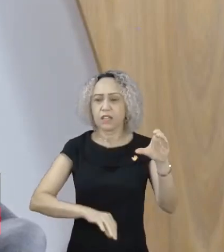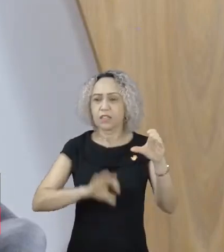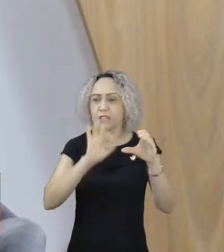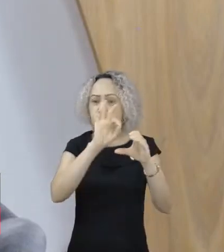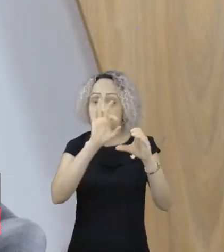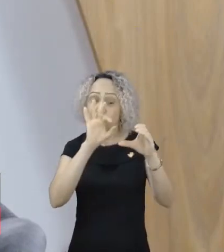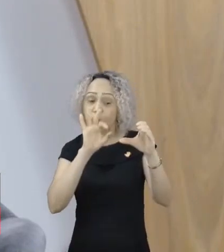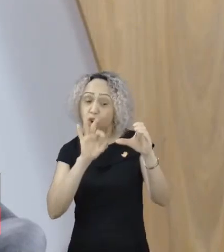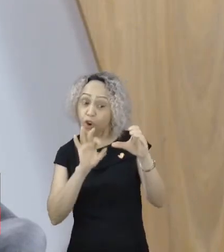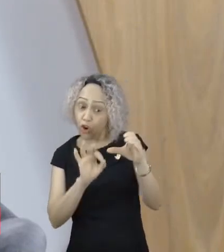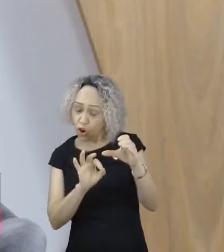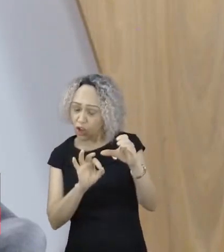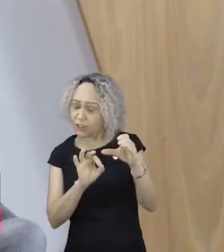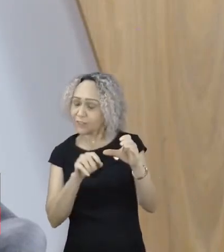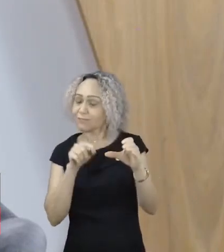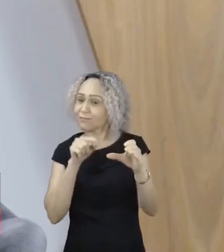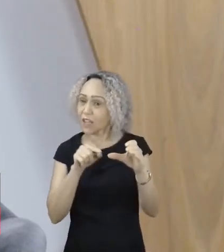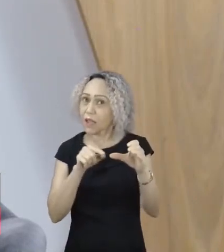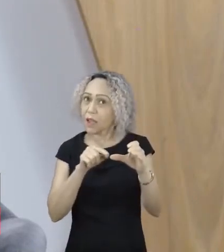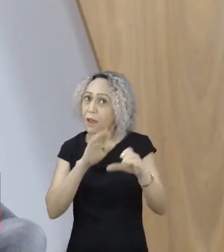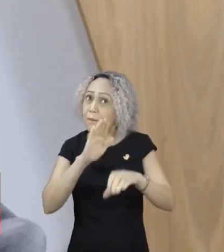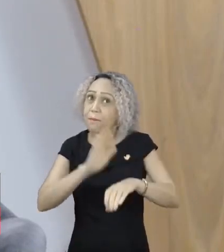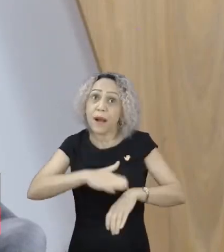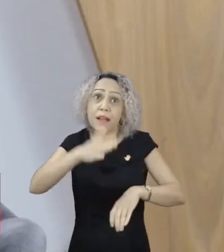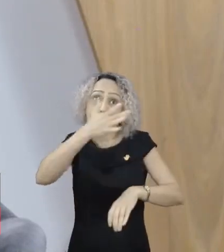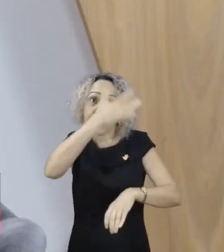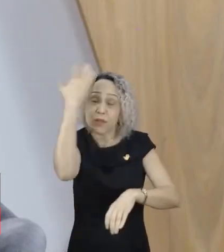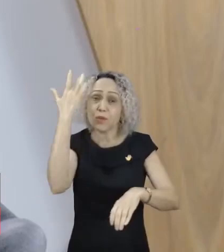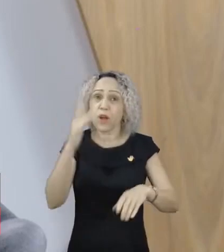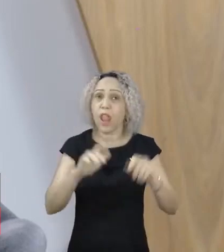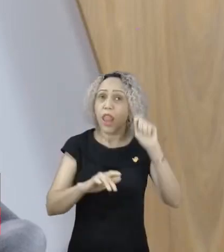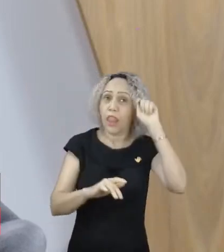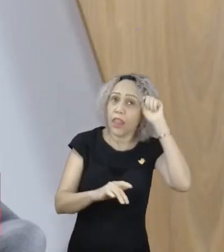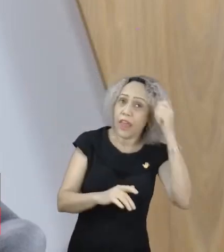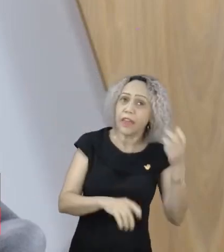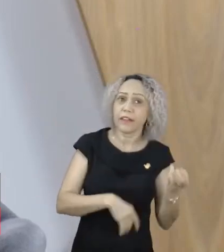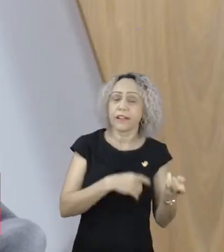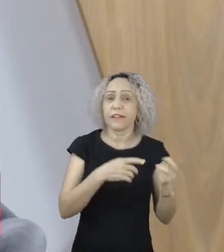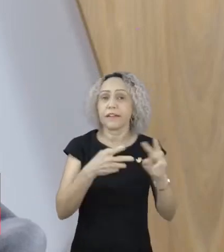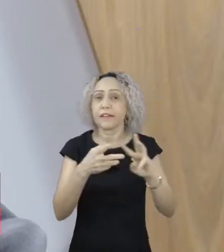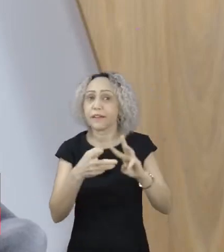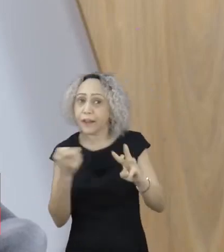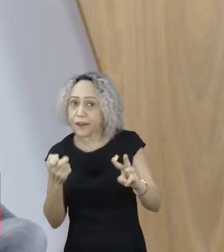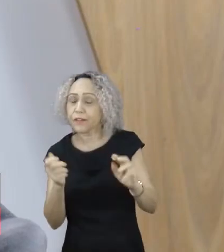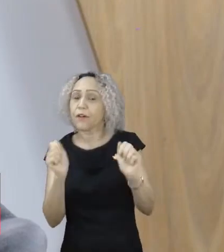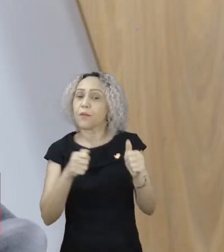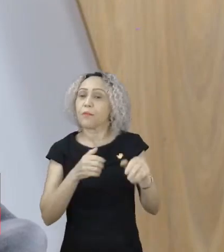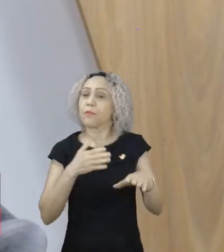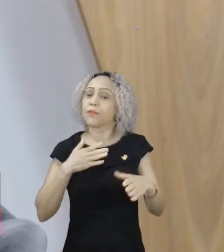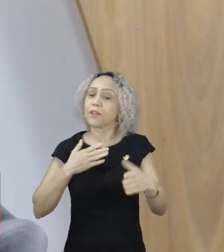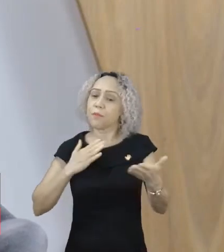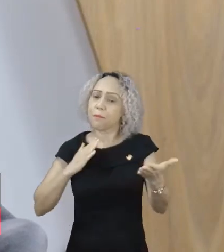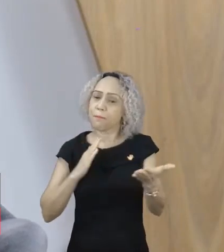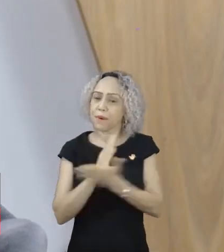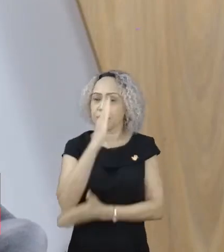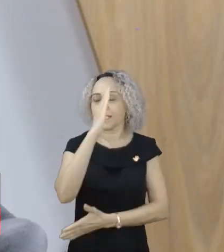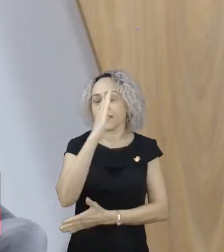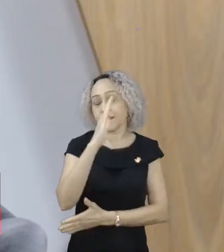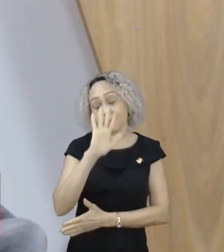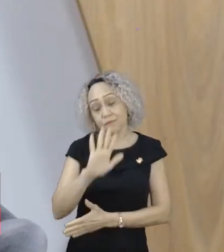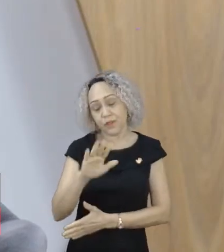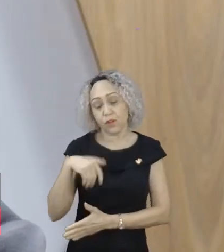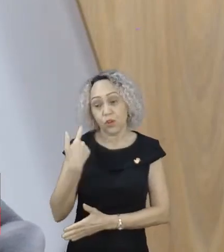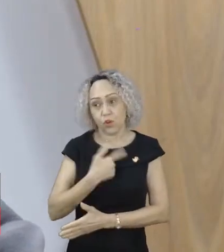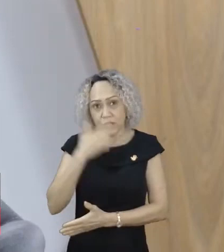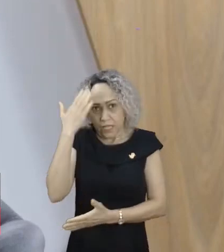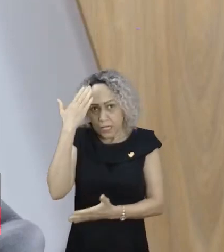gente ter mais gente com pessoas, mais pessoas negras entrando, indígenas. A gente acha que vai conseguir realmente ter uma grande mudança nesse